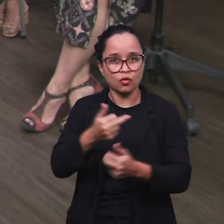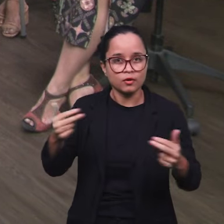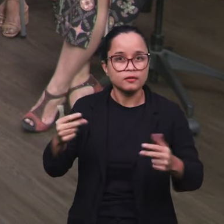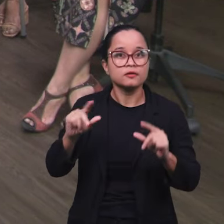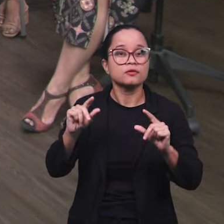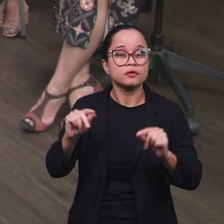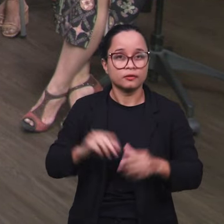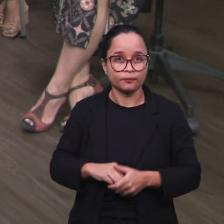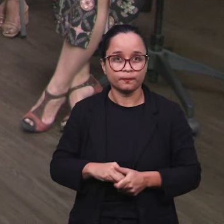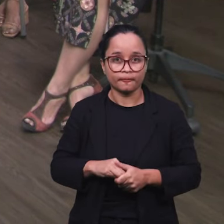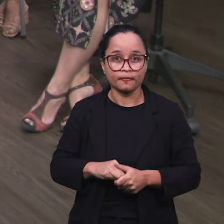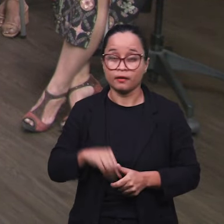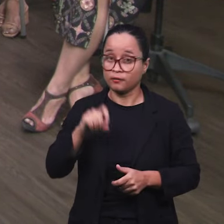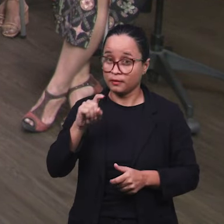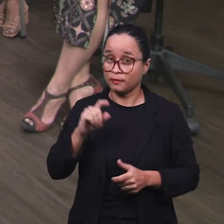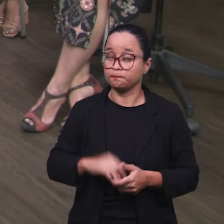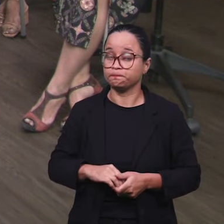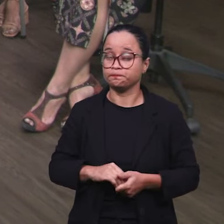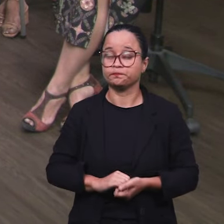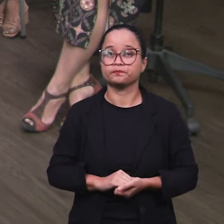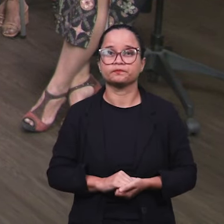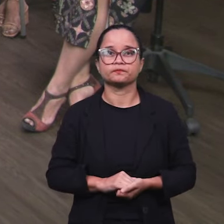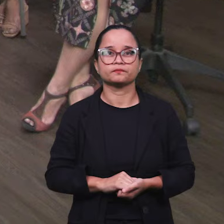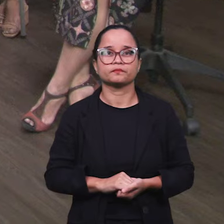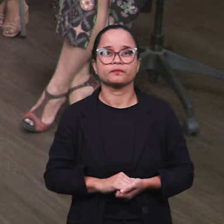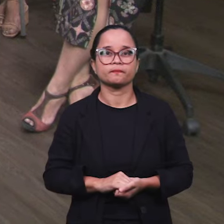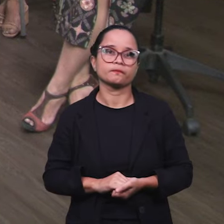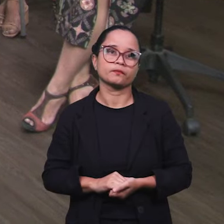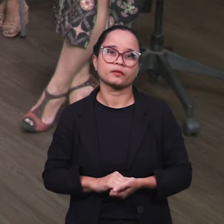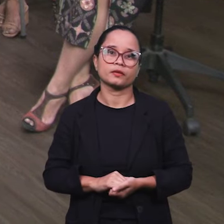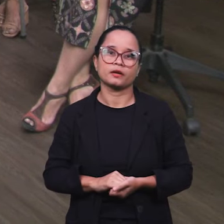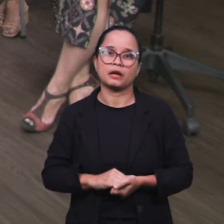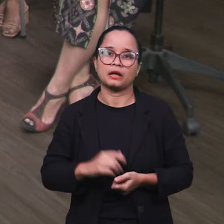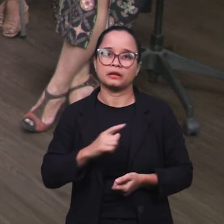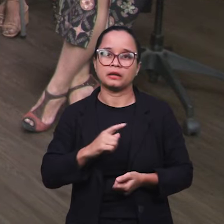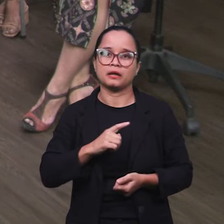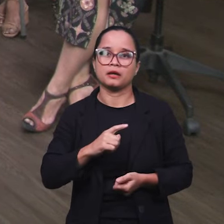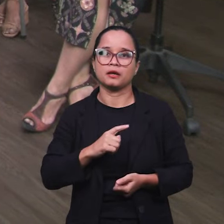se submeter a